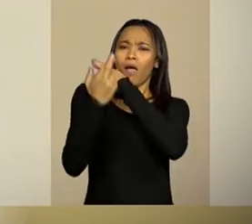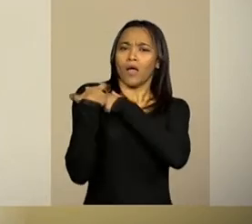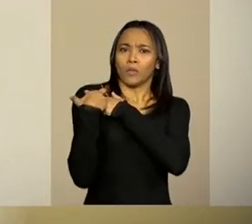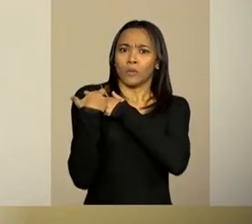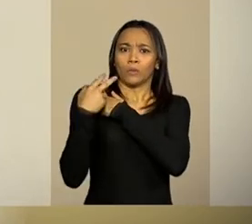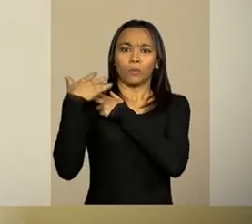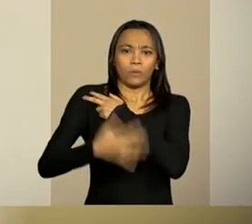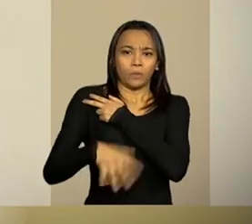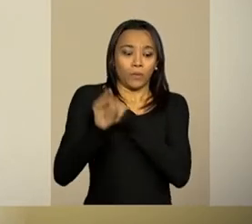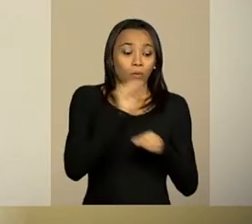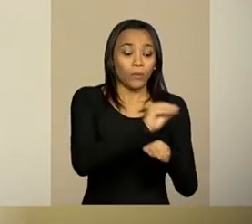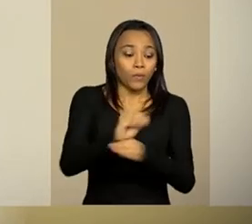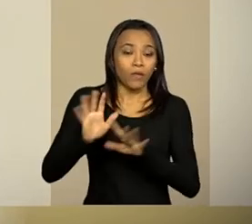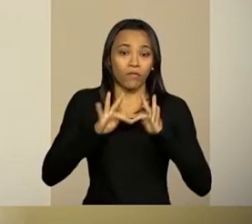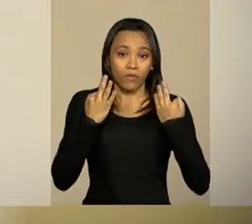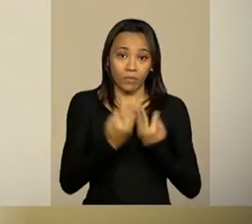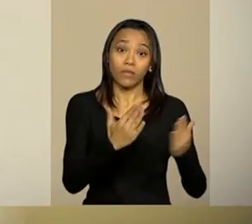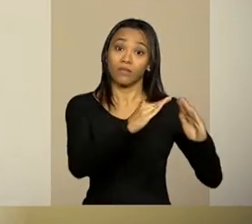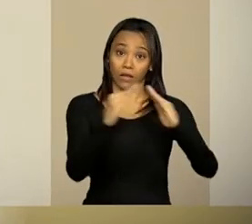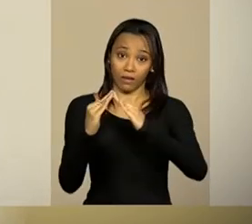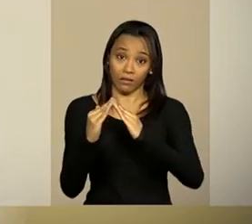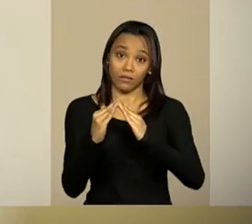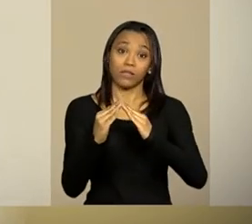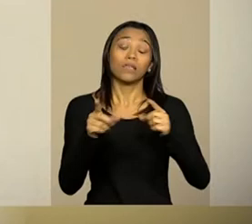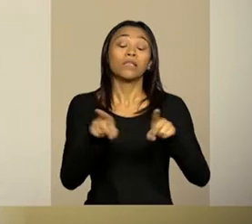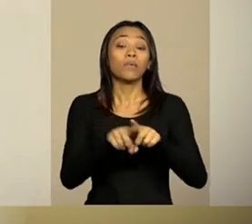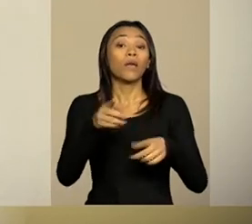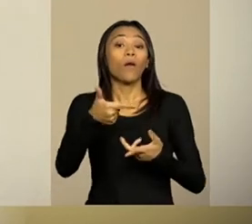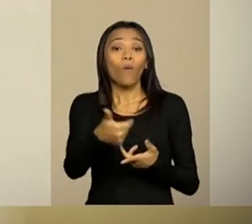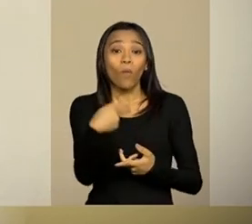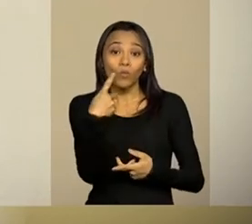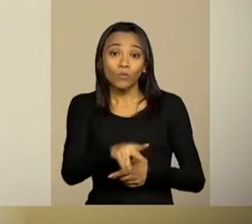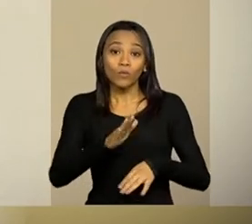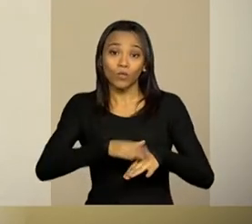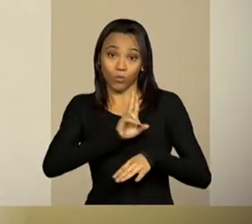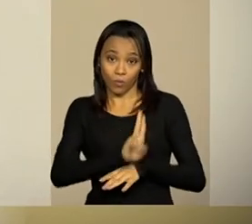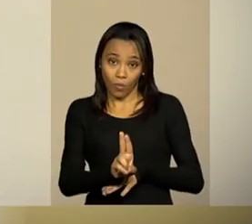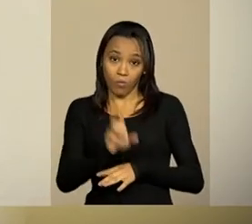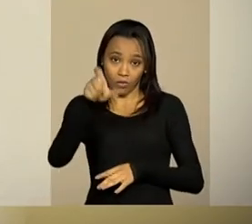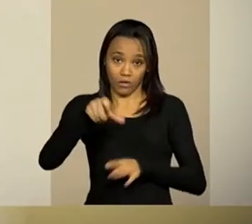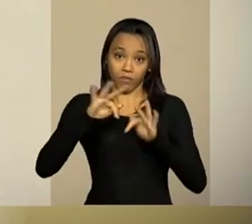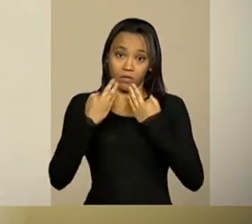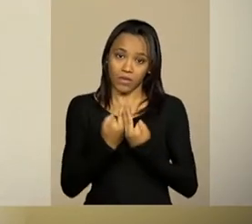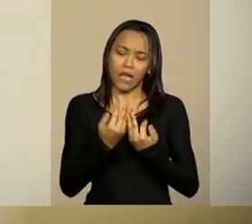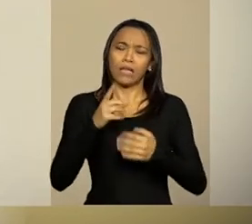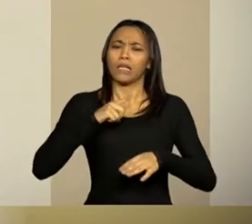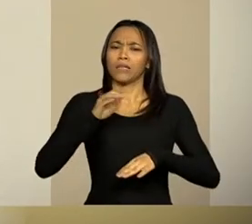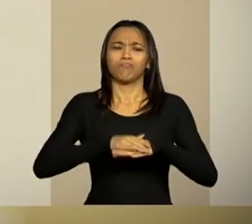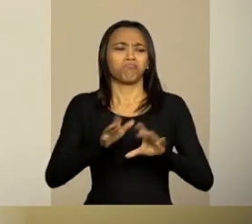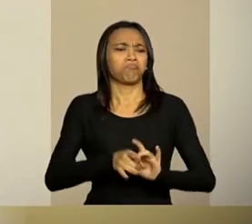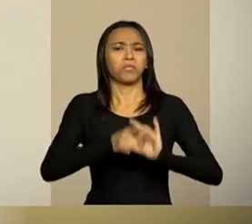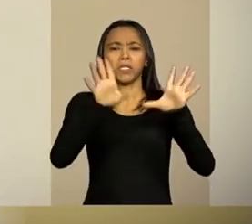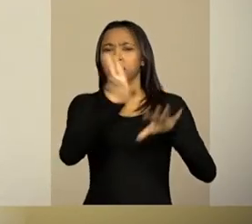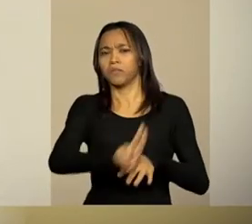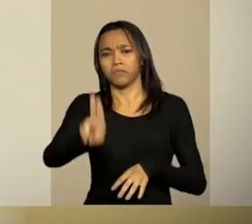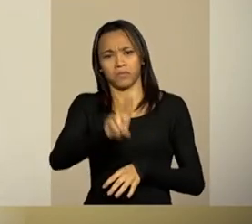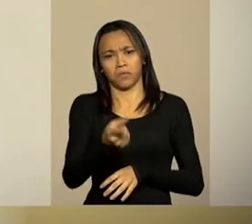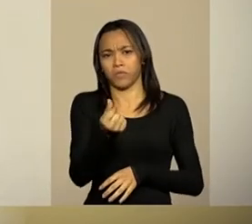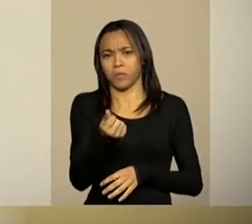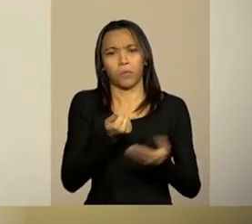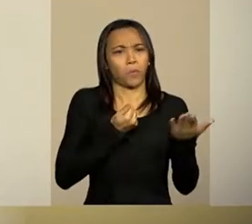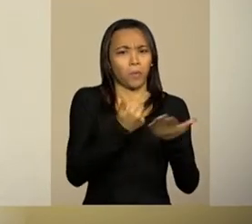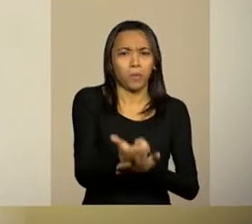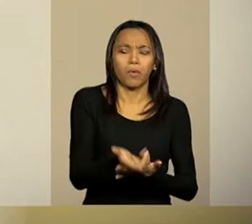no Cuidado com a família e com a casa cartão do Bolsa Família e seu nome ela tem autonomia para usar o dinheiro como quiser